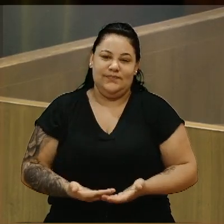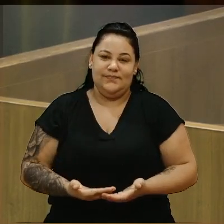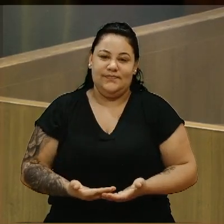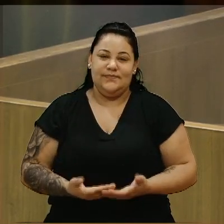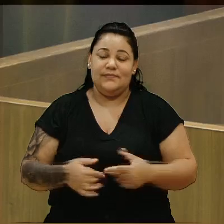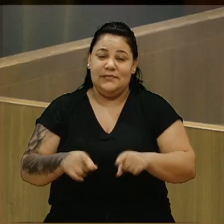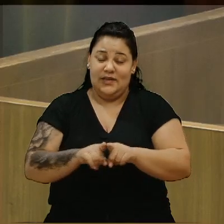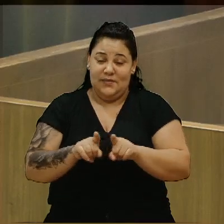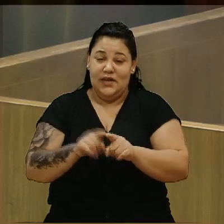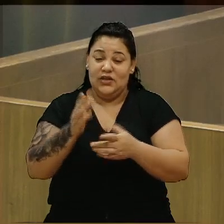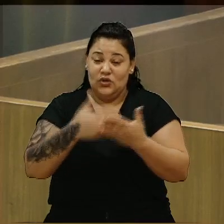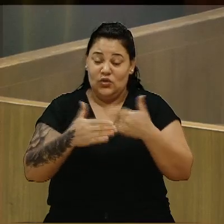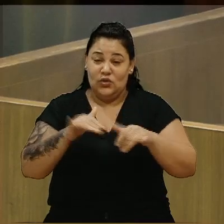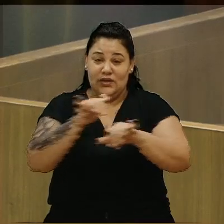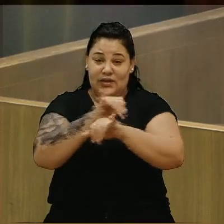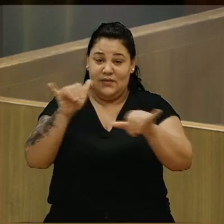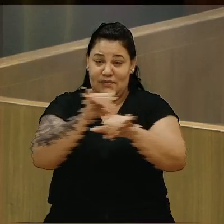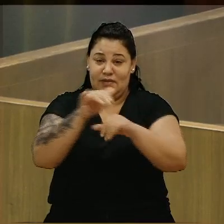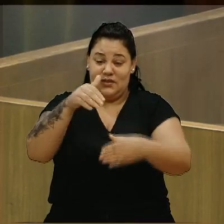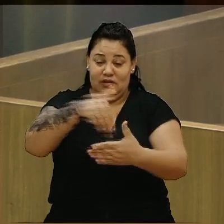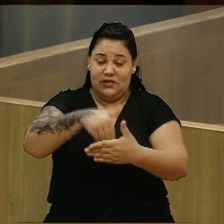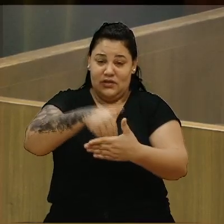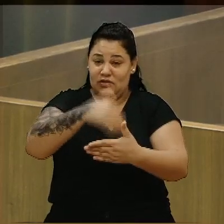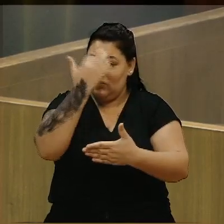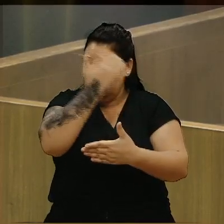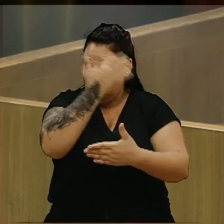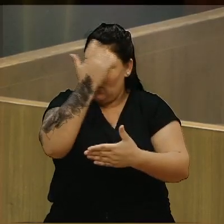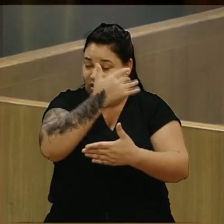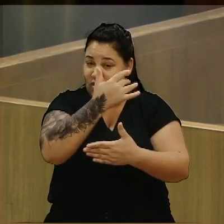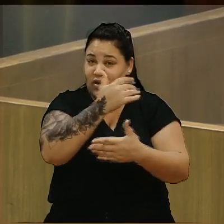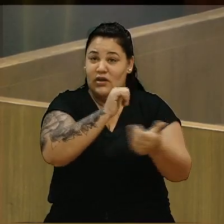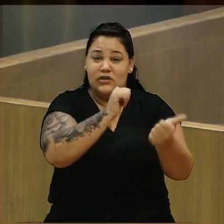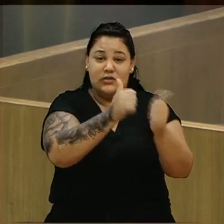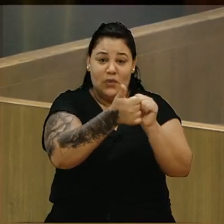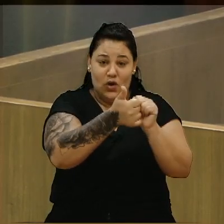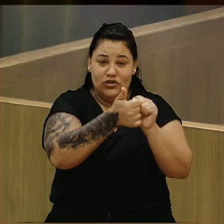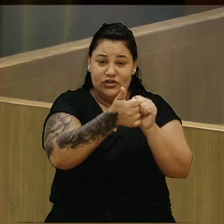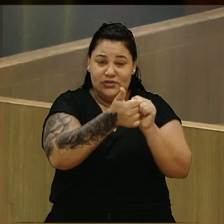toda a campanha eleitoral do atual prefeito, o esporte e o investimento foram bandeiras